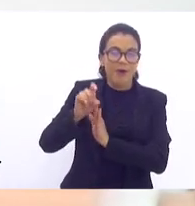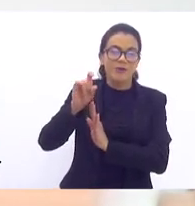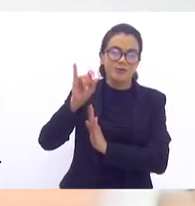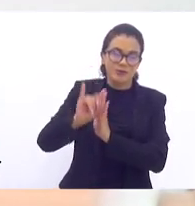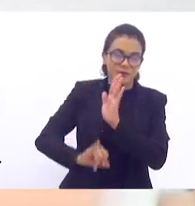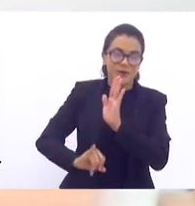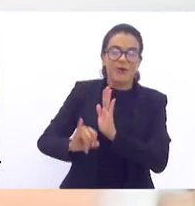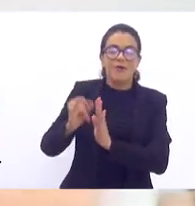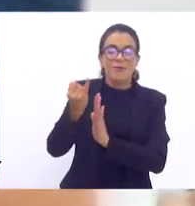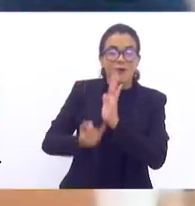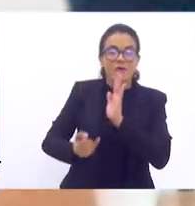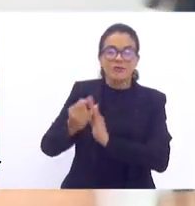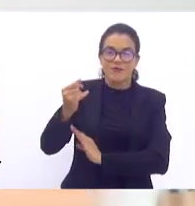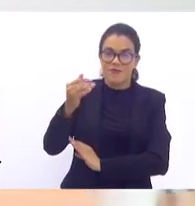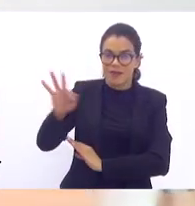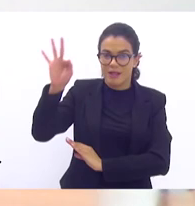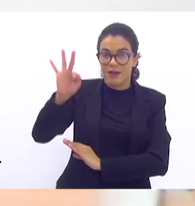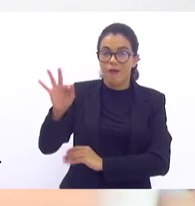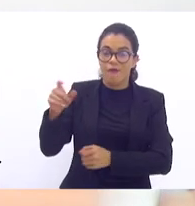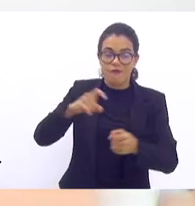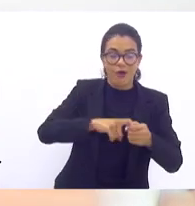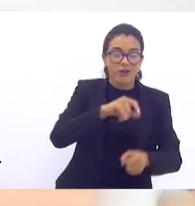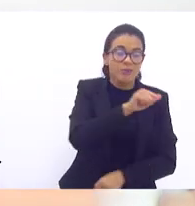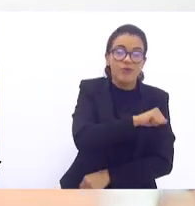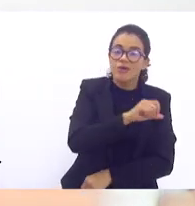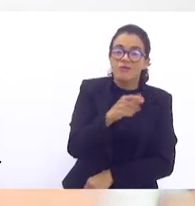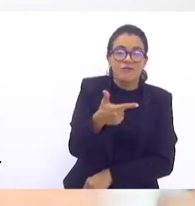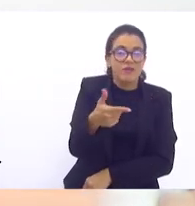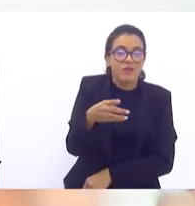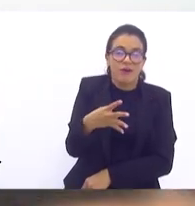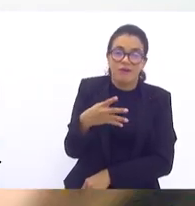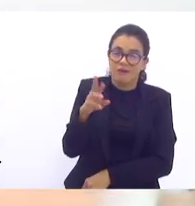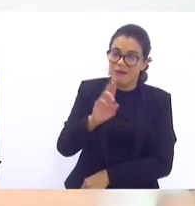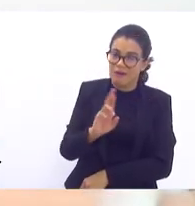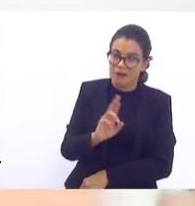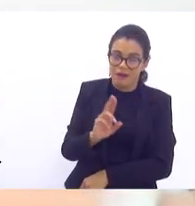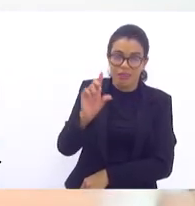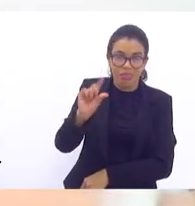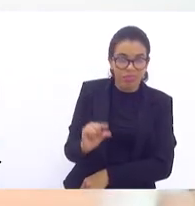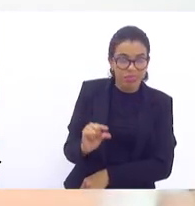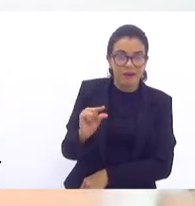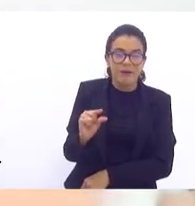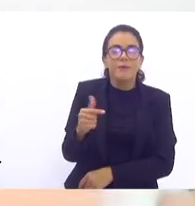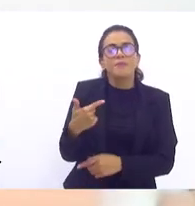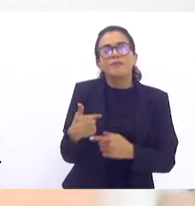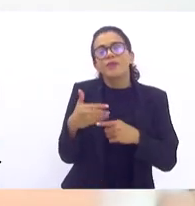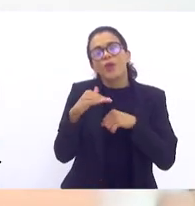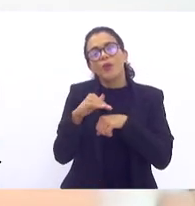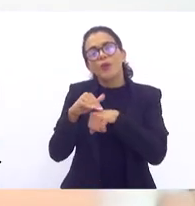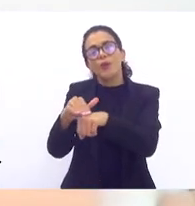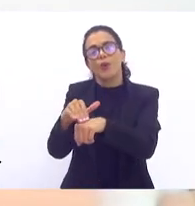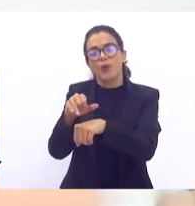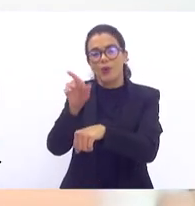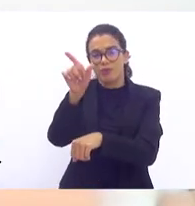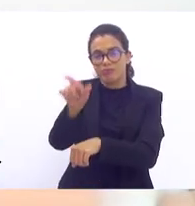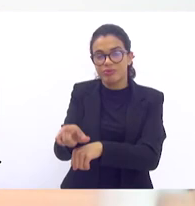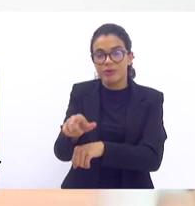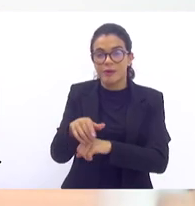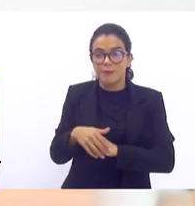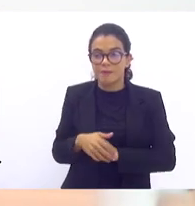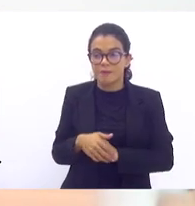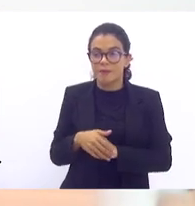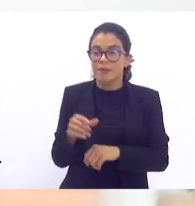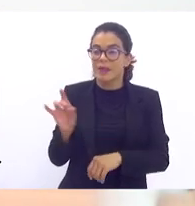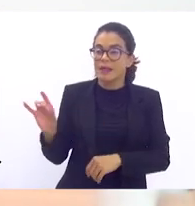para o Rio de Janeiro se eu não me engano 24 reais É então por que que eu tô falando isso para o Senhor cada